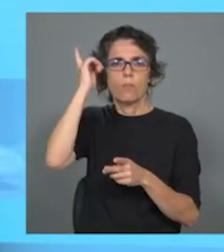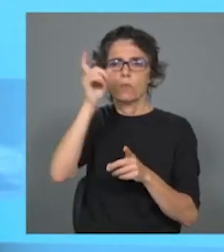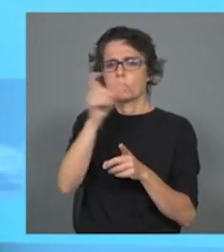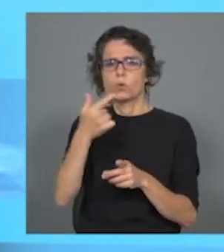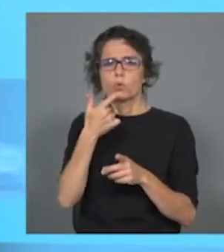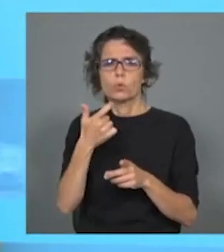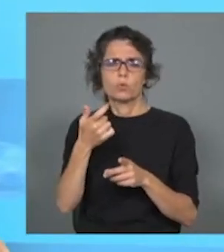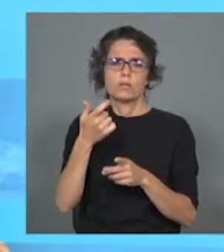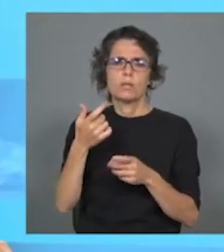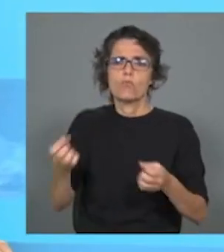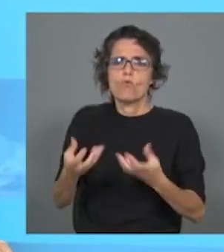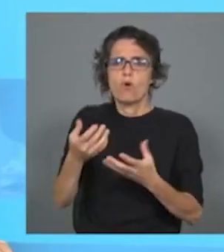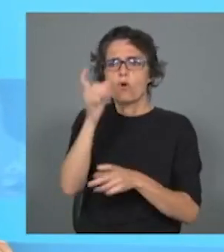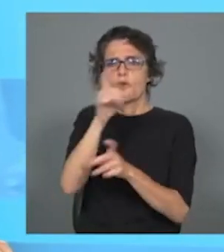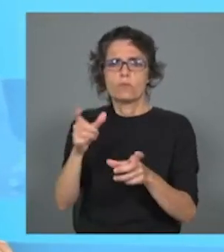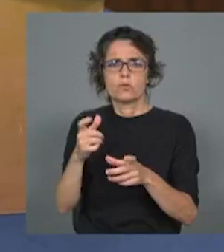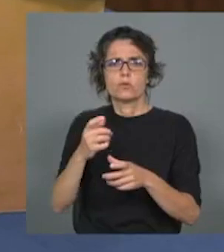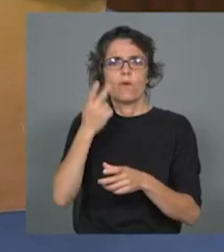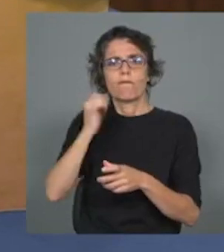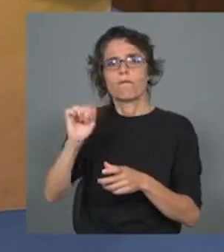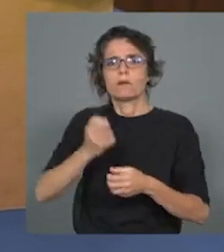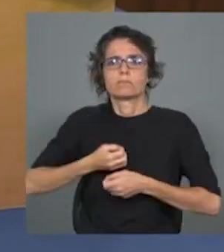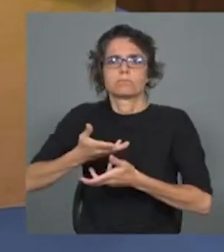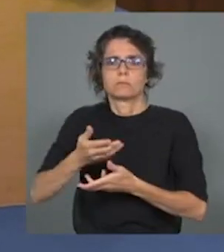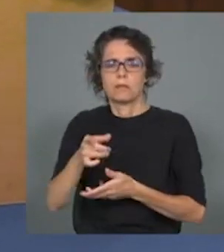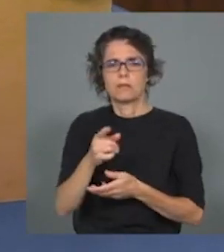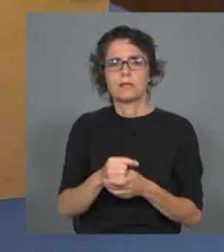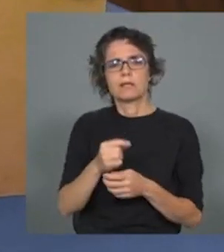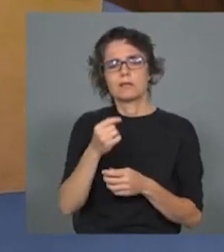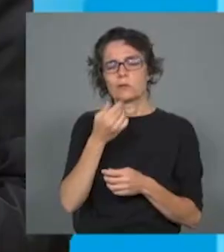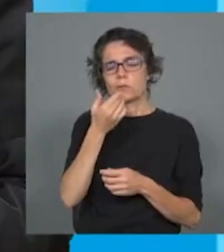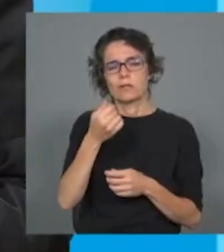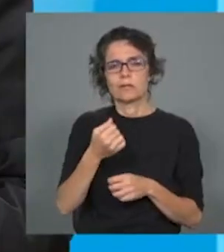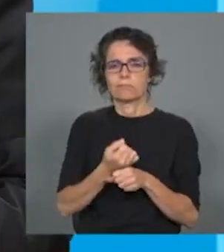outros cidadãos ou então, de facto, a nossa natureza. Muito obrigado. Muito obrigado, bom trabalho.